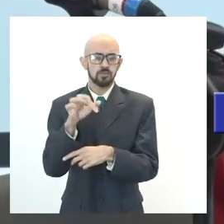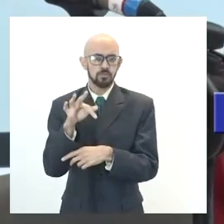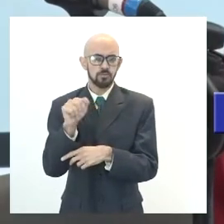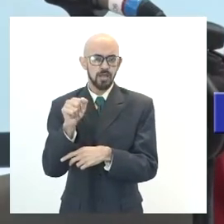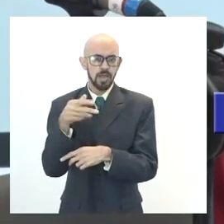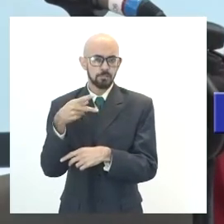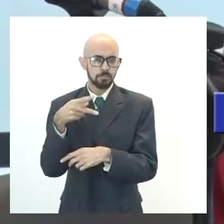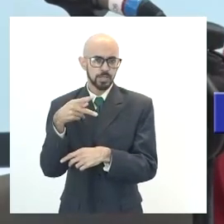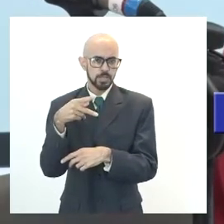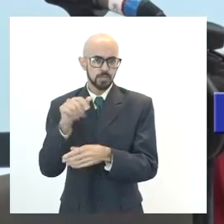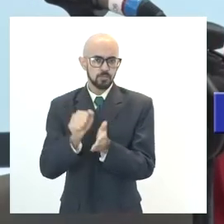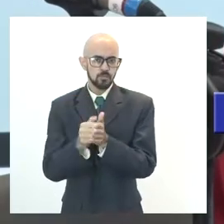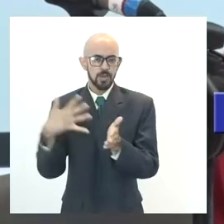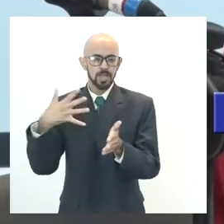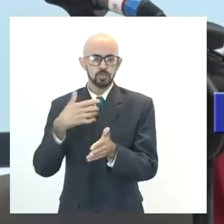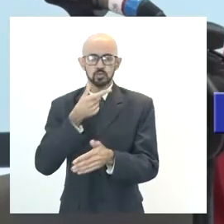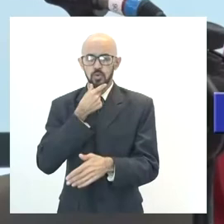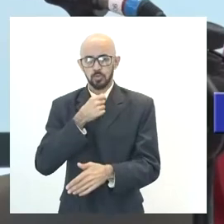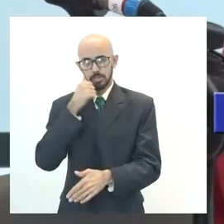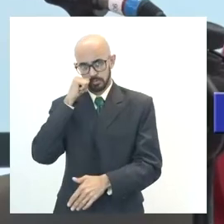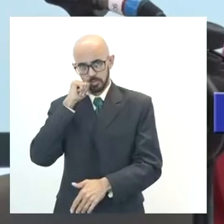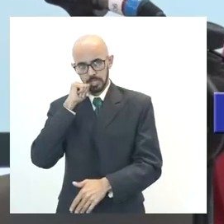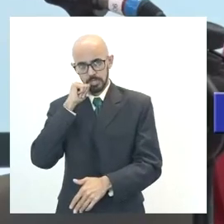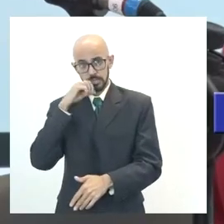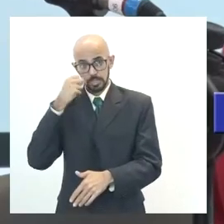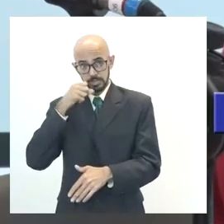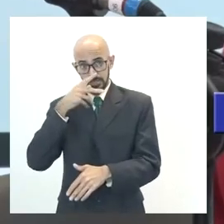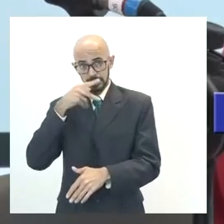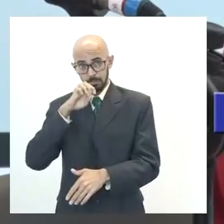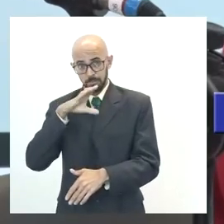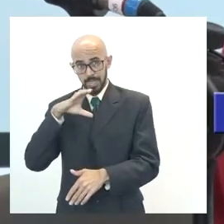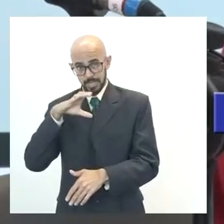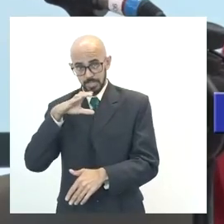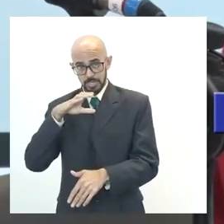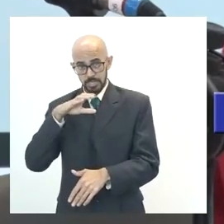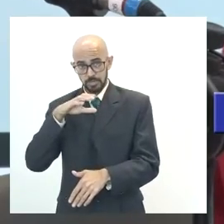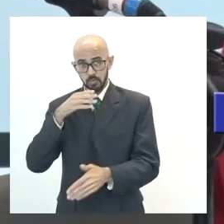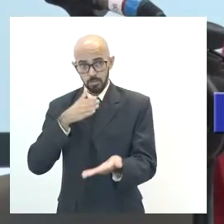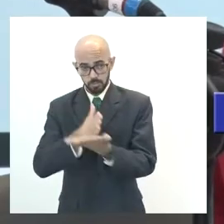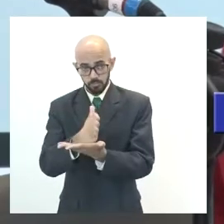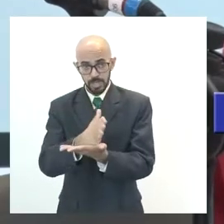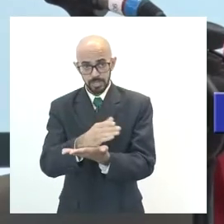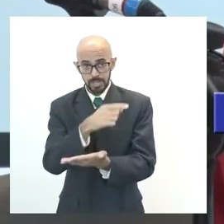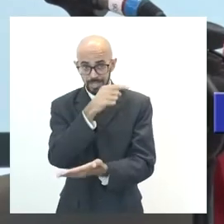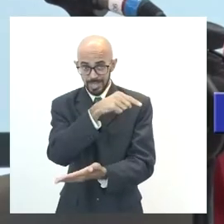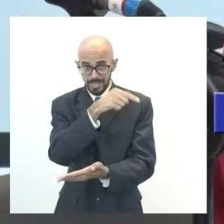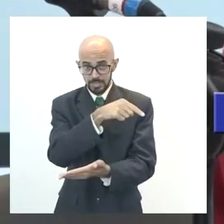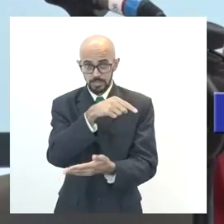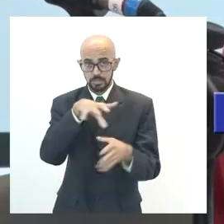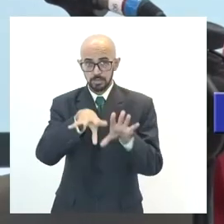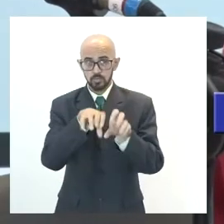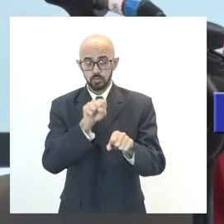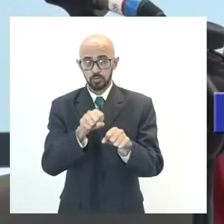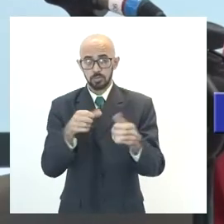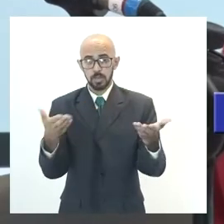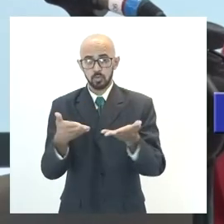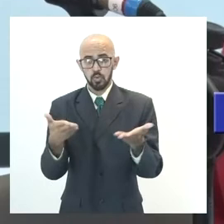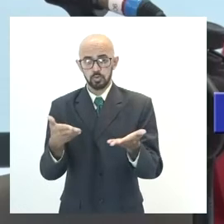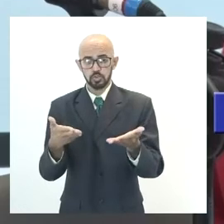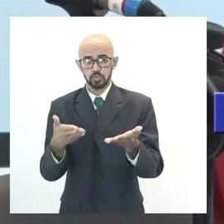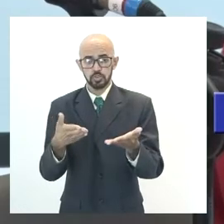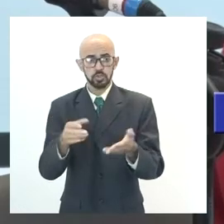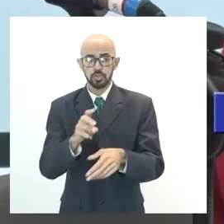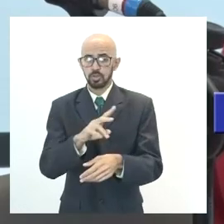fiança pede para o aprovada esses homens e mulheres que estão é sem formados hoje